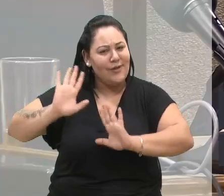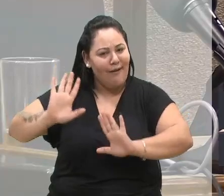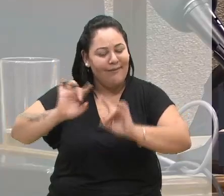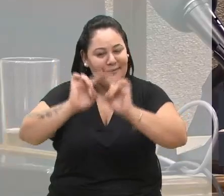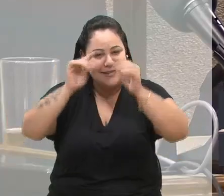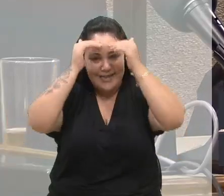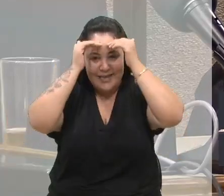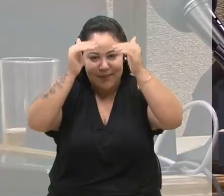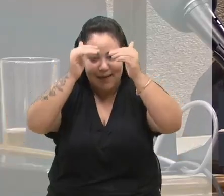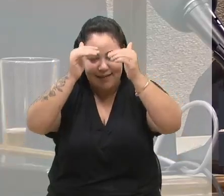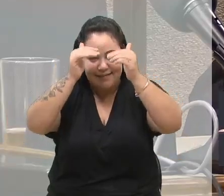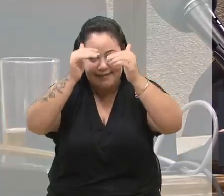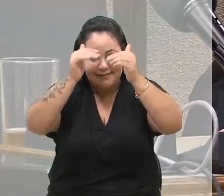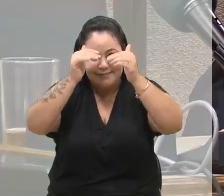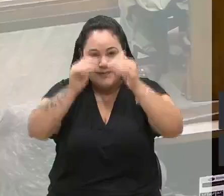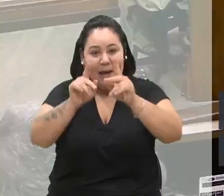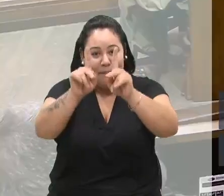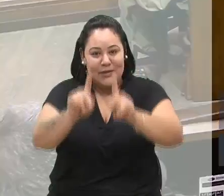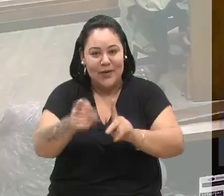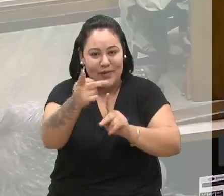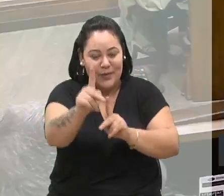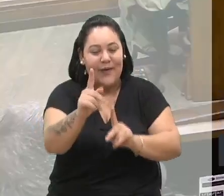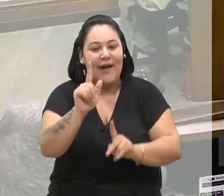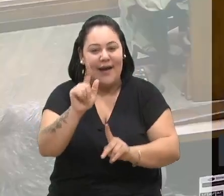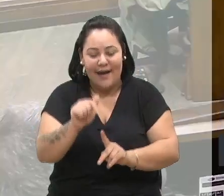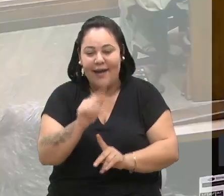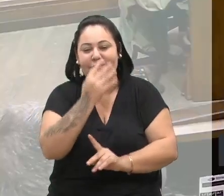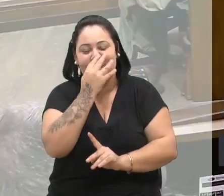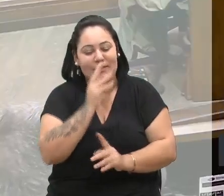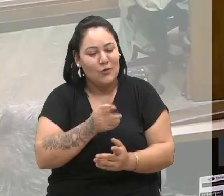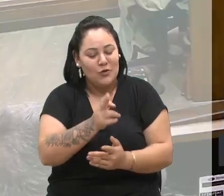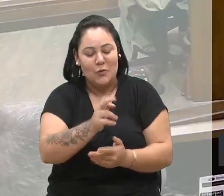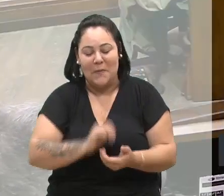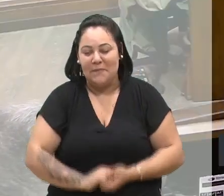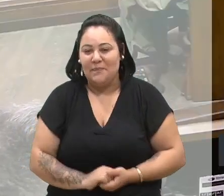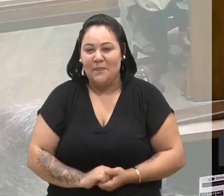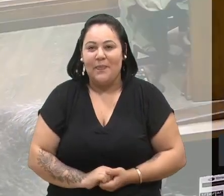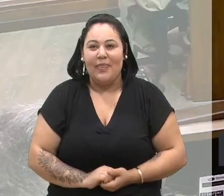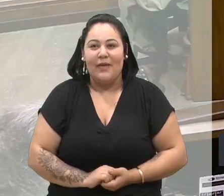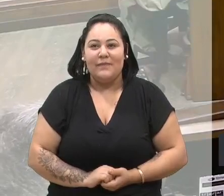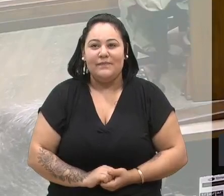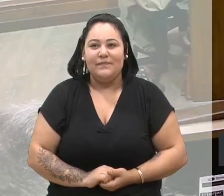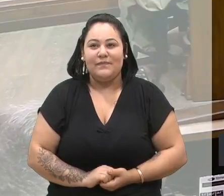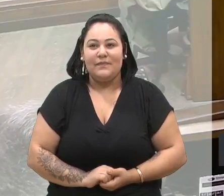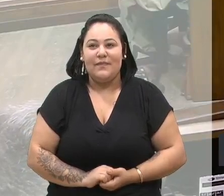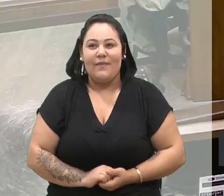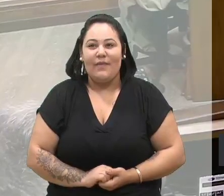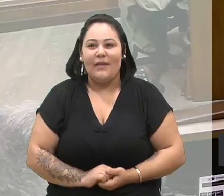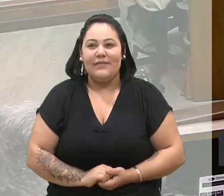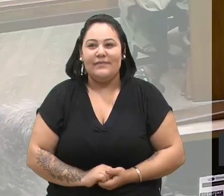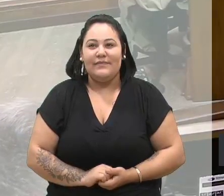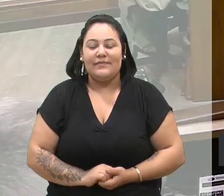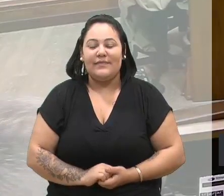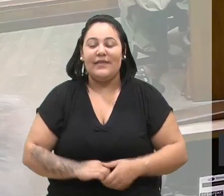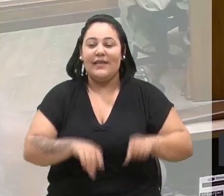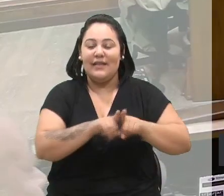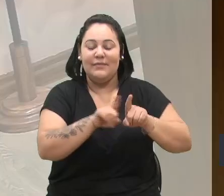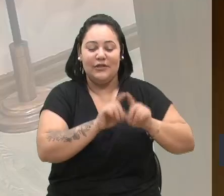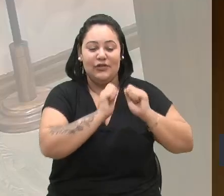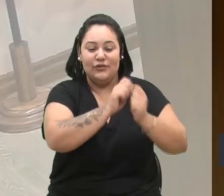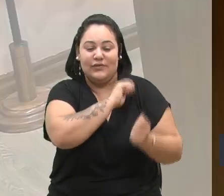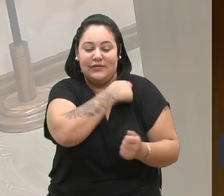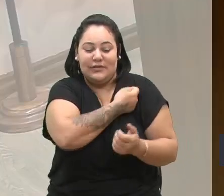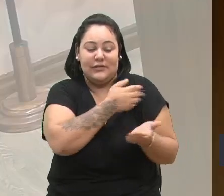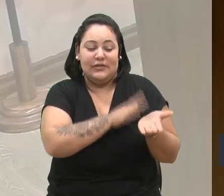grande de minha parte. Obrigado, vereador Zanquim. E para encerrar, vem o meu lado um pouquinho mais cobrador e fiscalizador. Eu